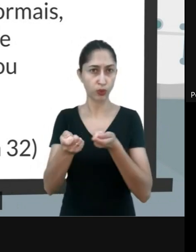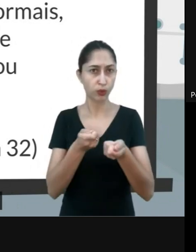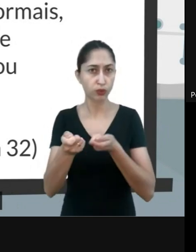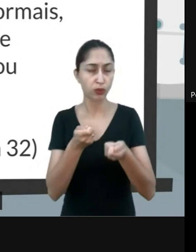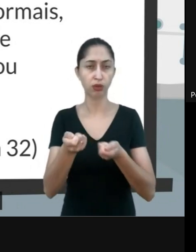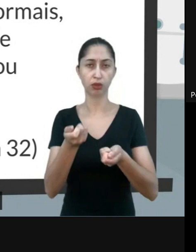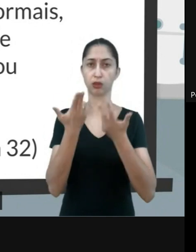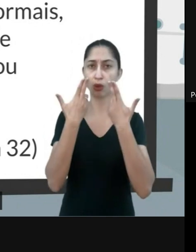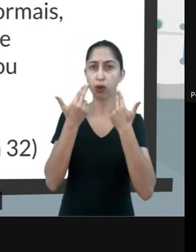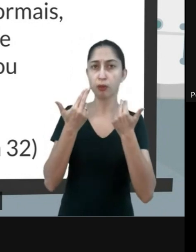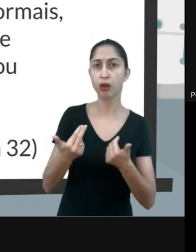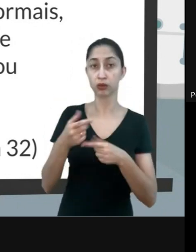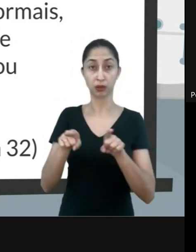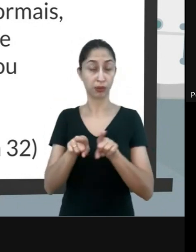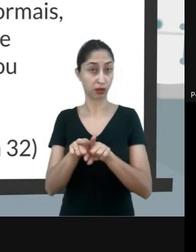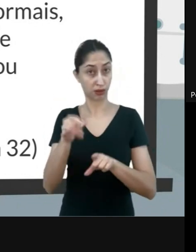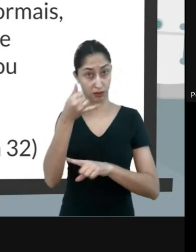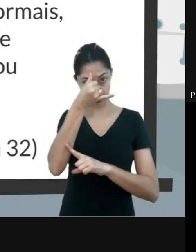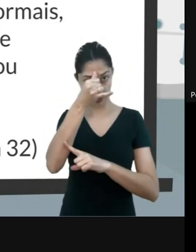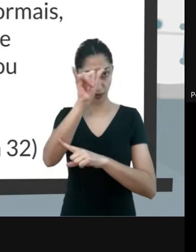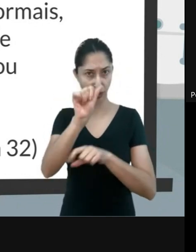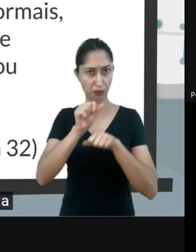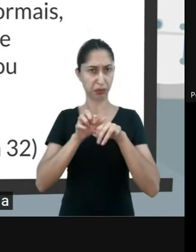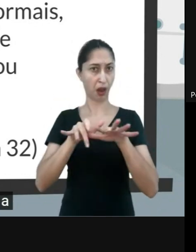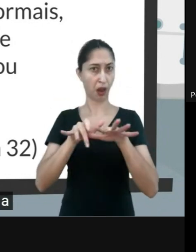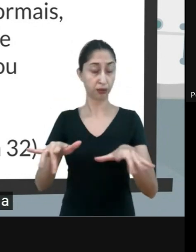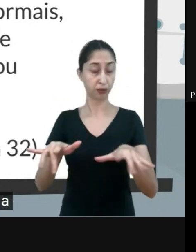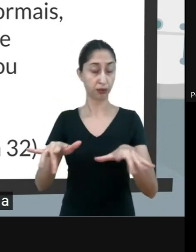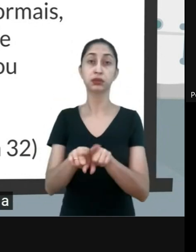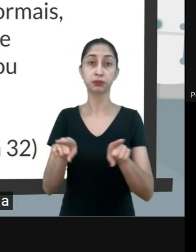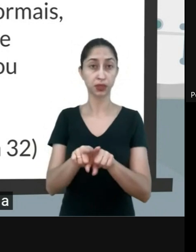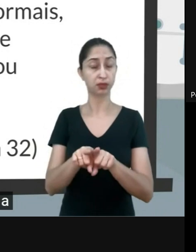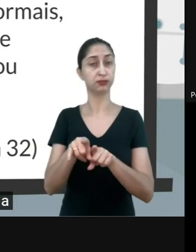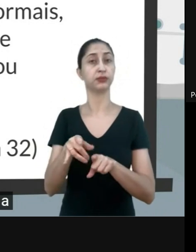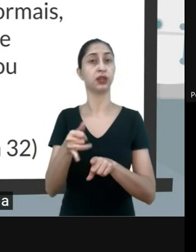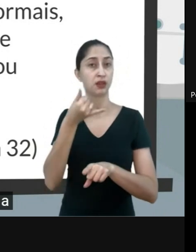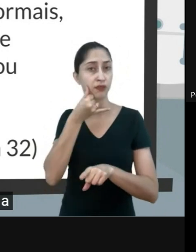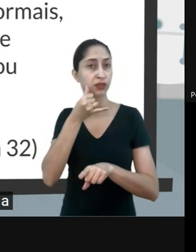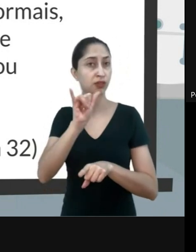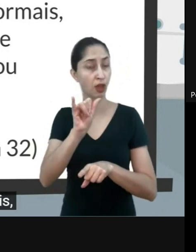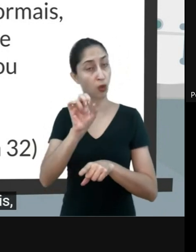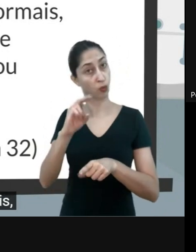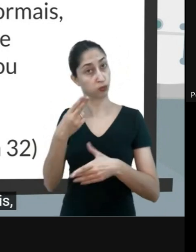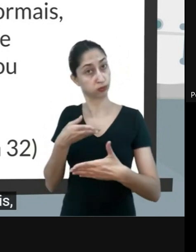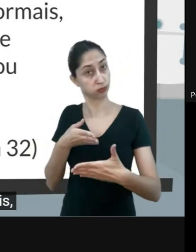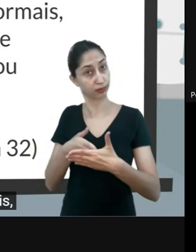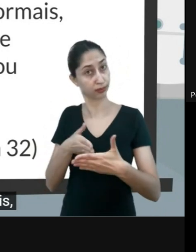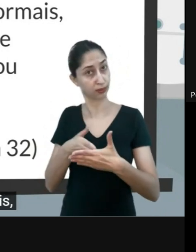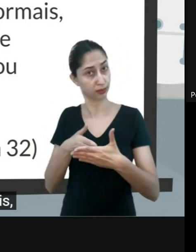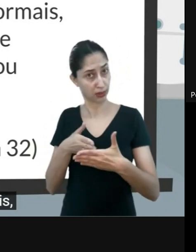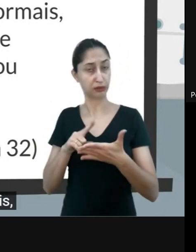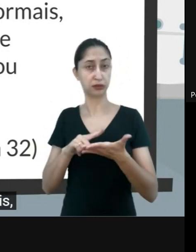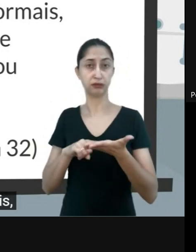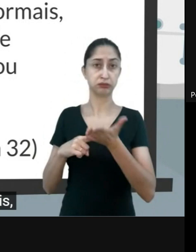as exposições normais, prevenir a disseminação de contaminação e prevenir ou limitar a amplitude das